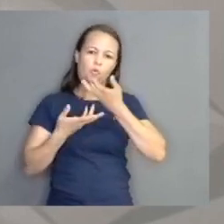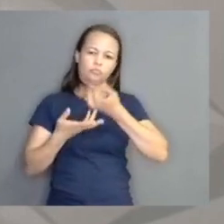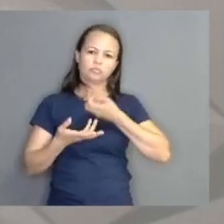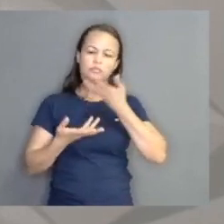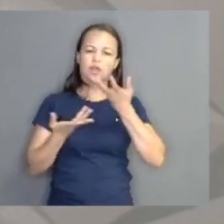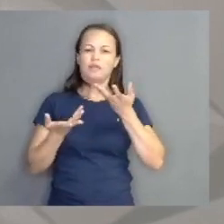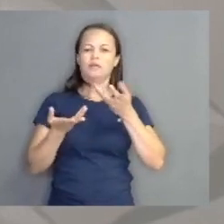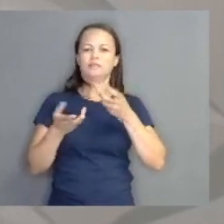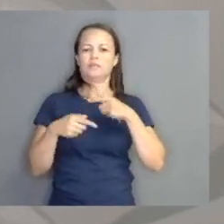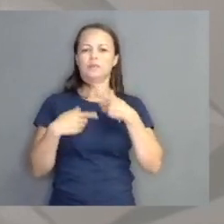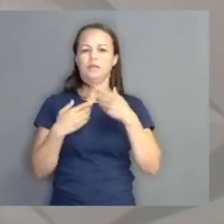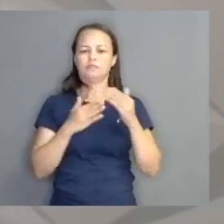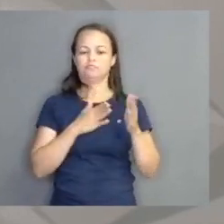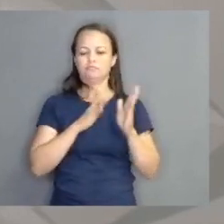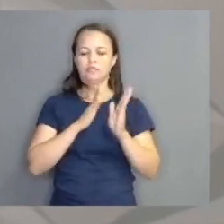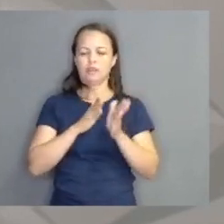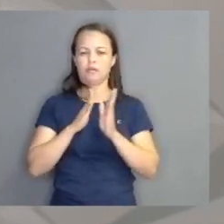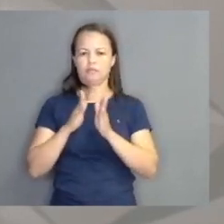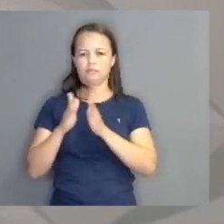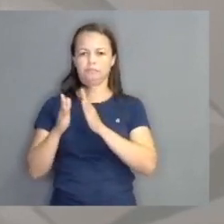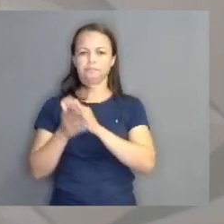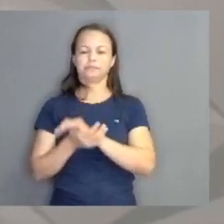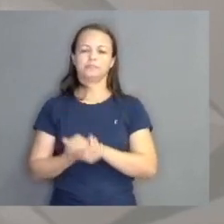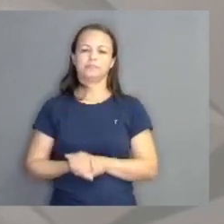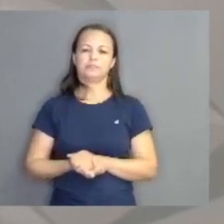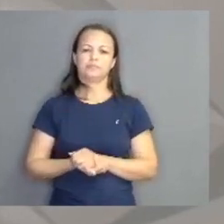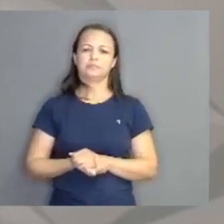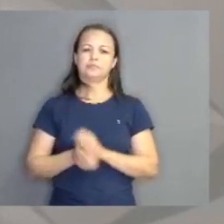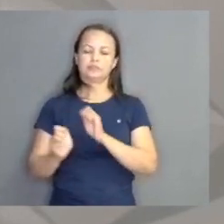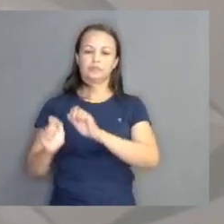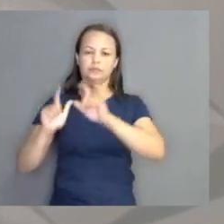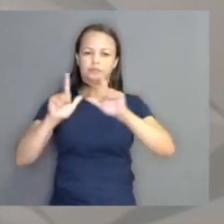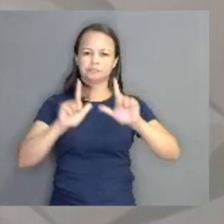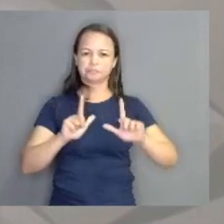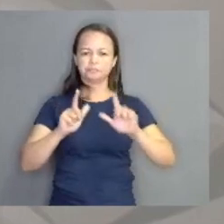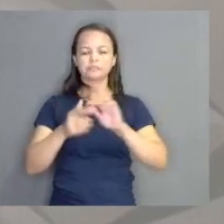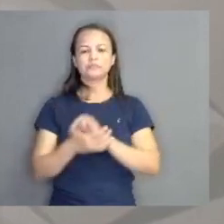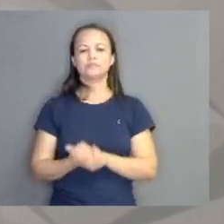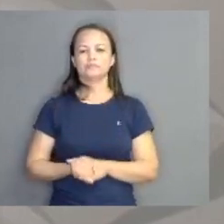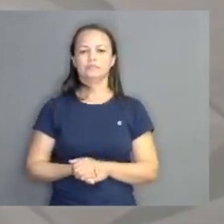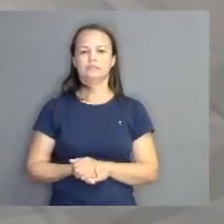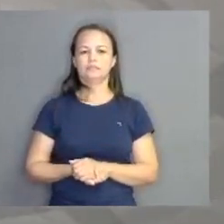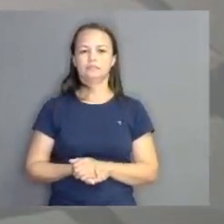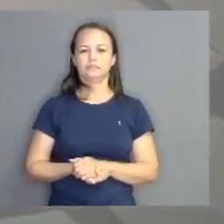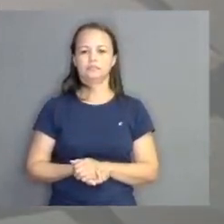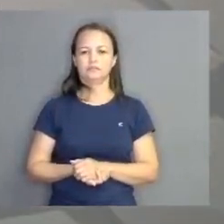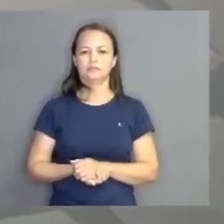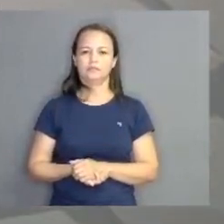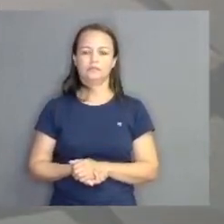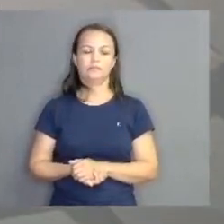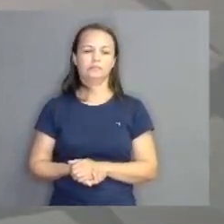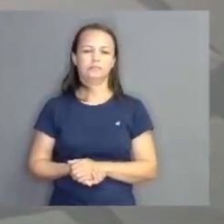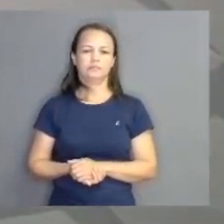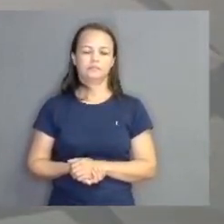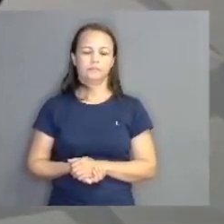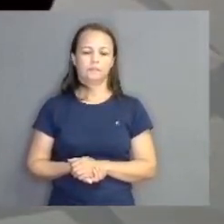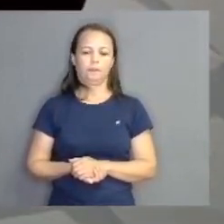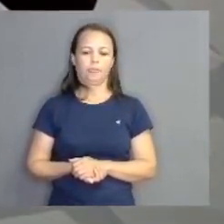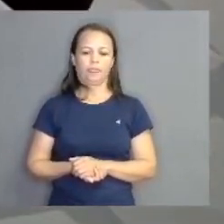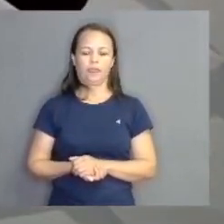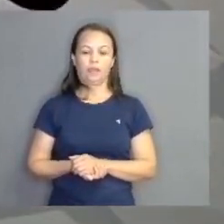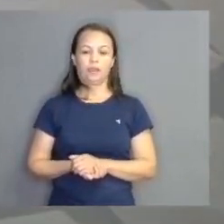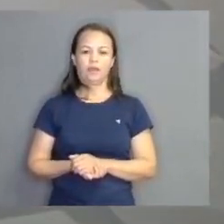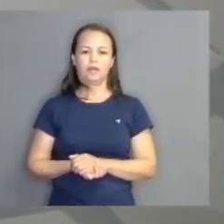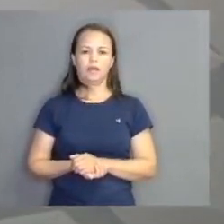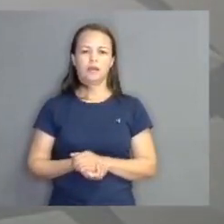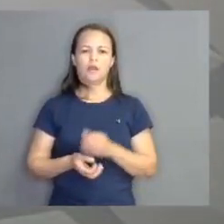Vamos passar para outro slide. Tá? Como era a história na Idade